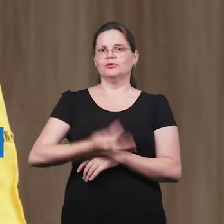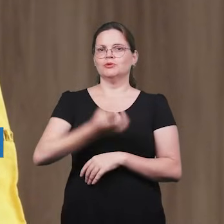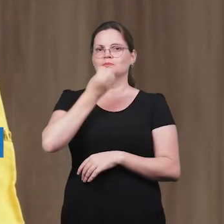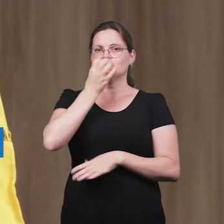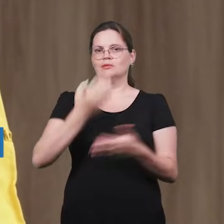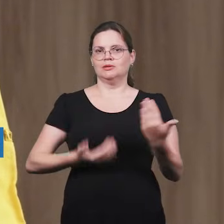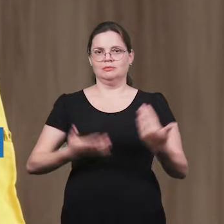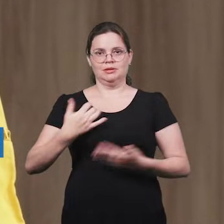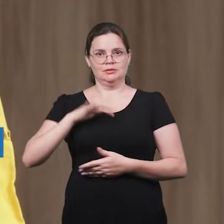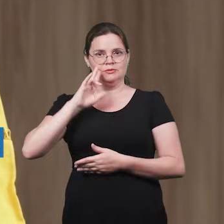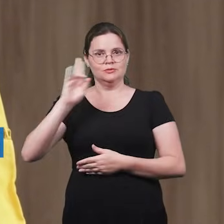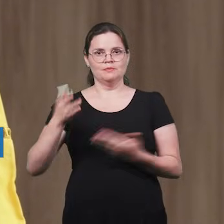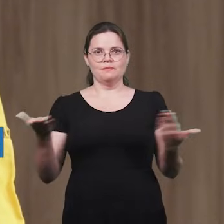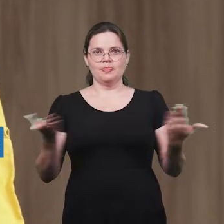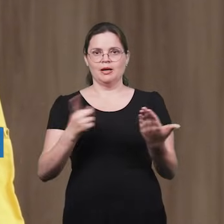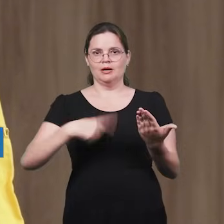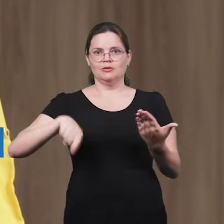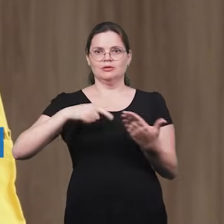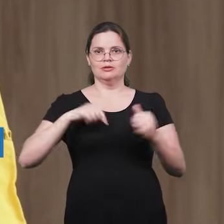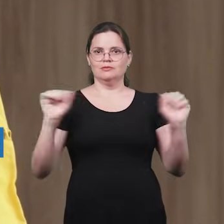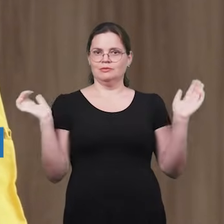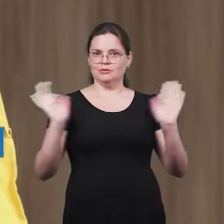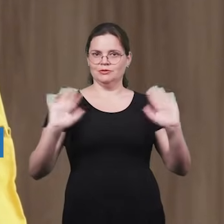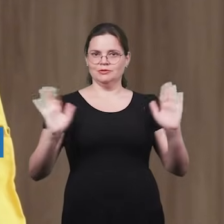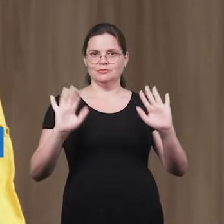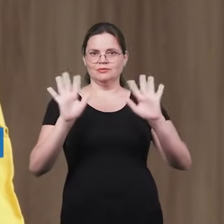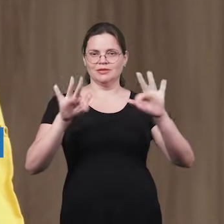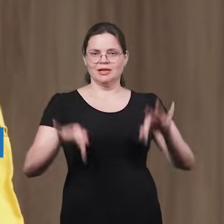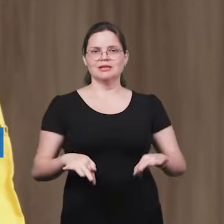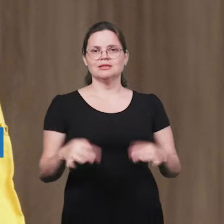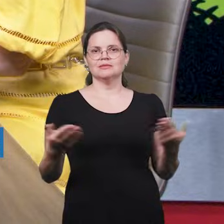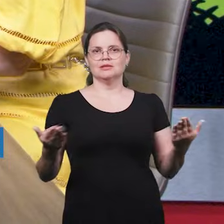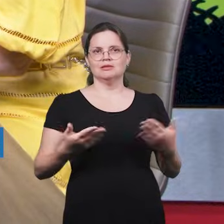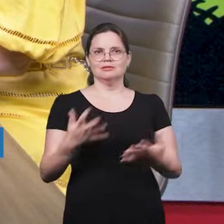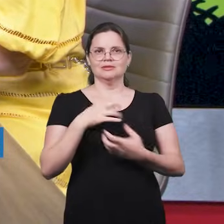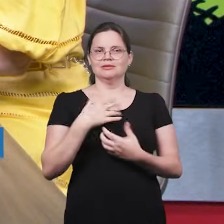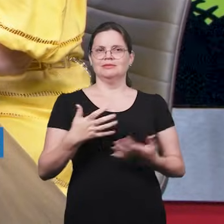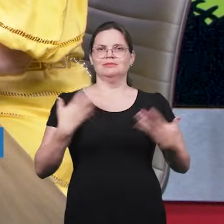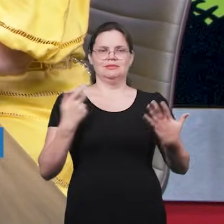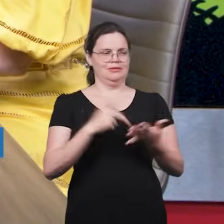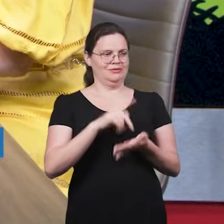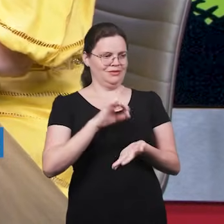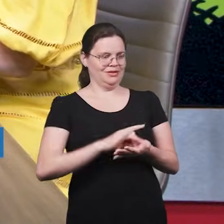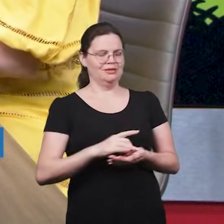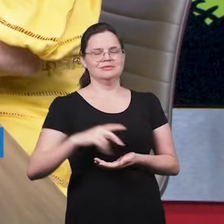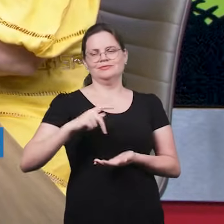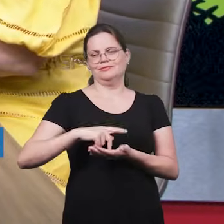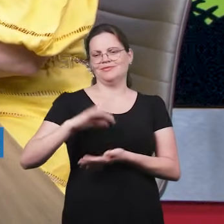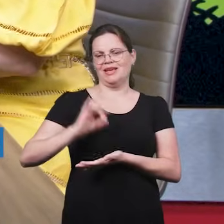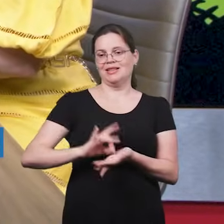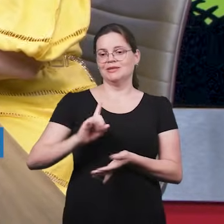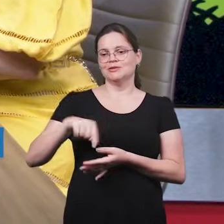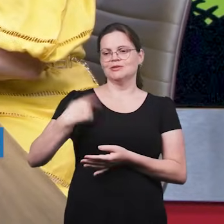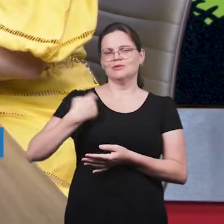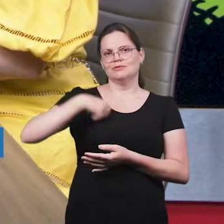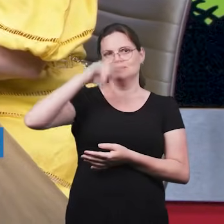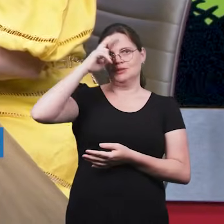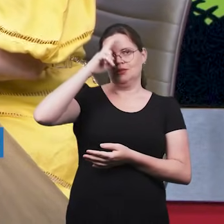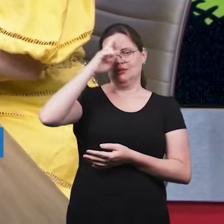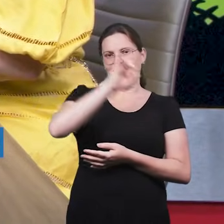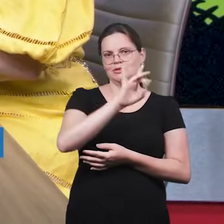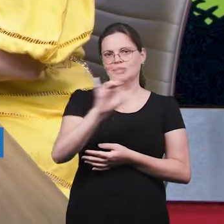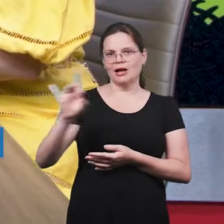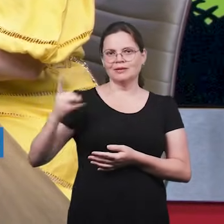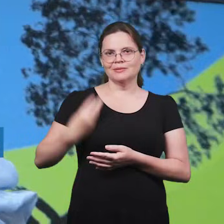nos despedindo, encerrando com muita alegria, não é verdade, Kézia? É verdade. A gente vai lembrando de cada um que esteve aqui,